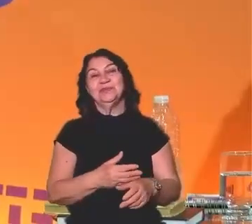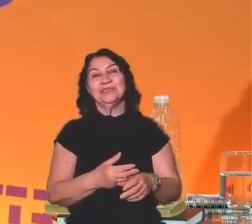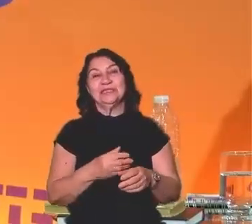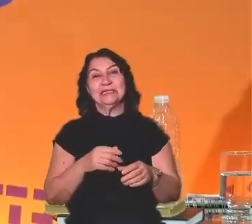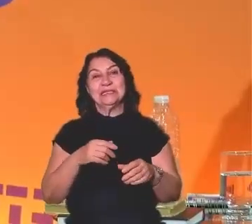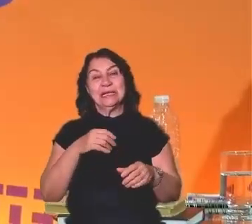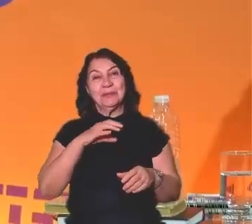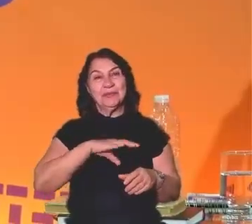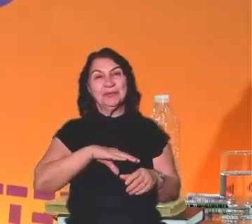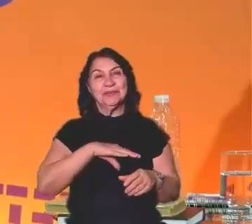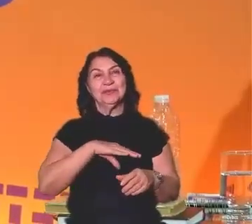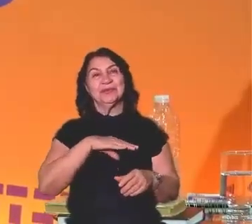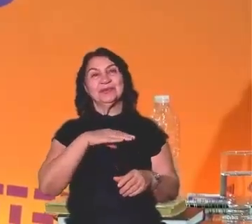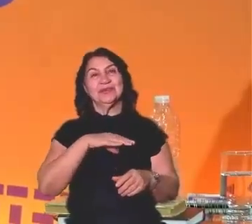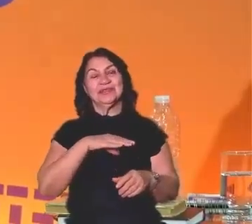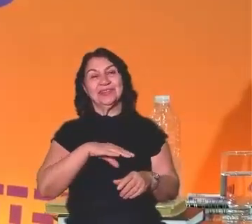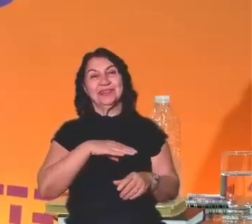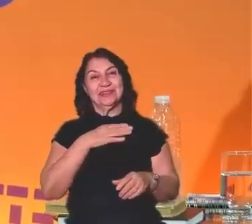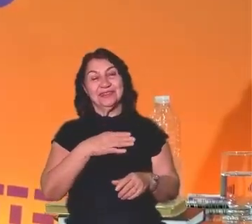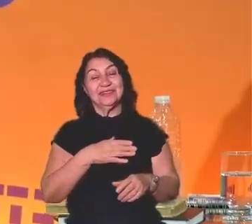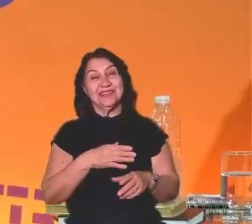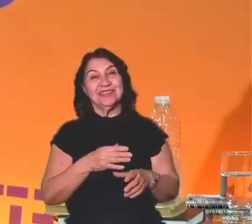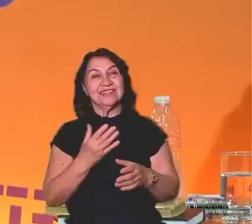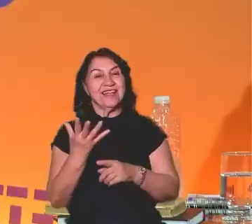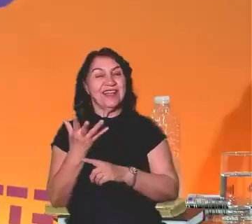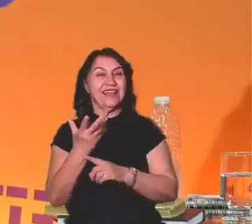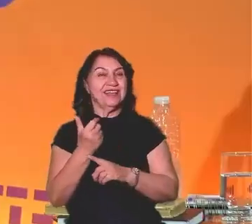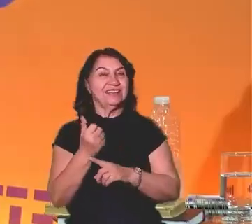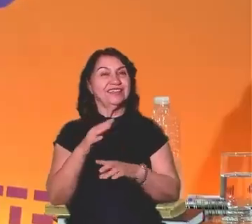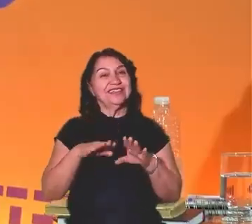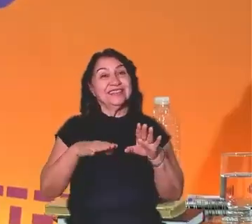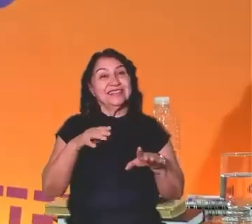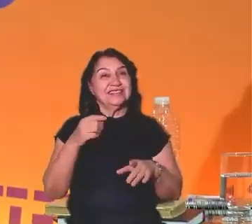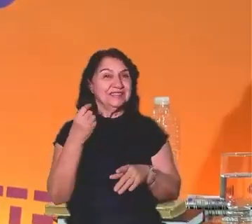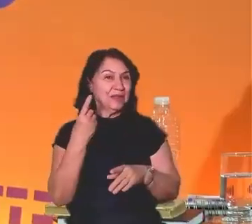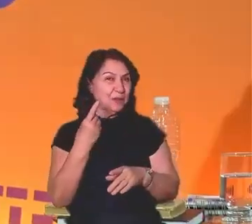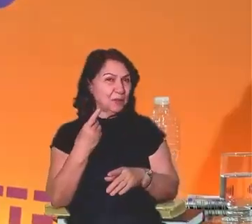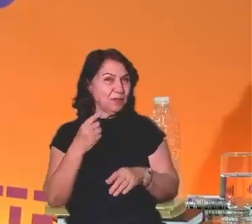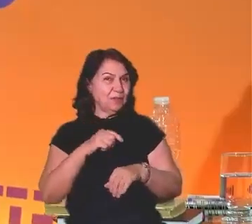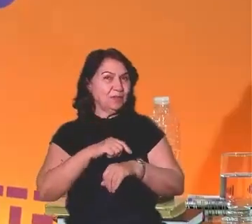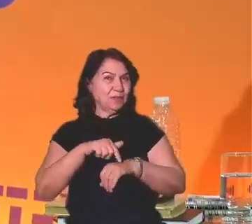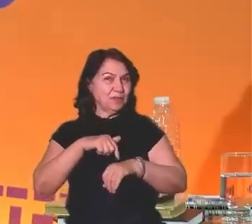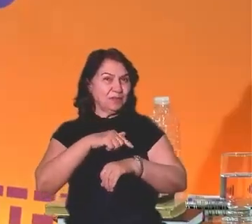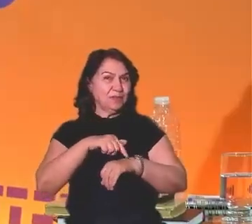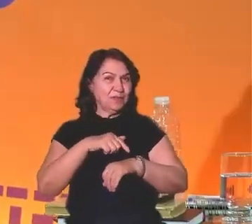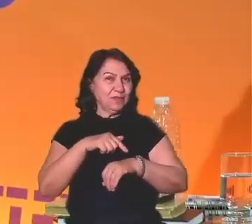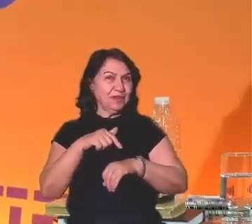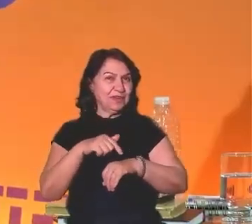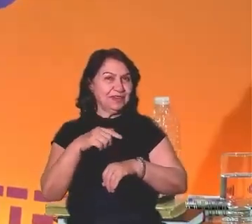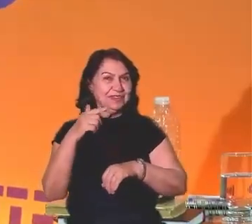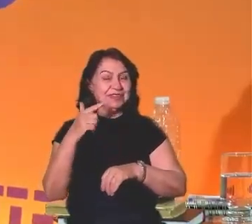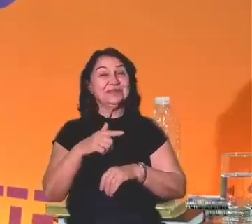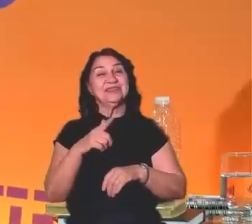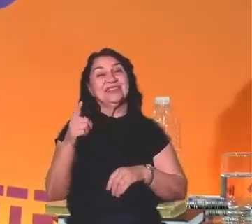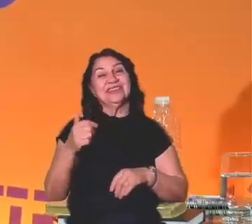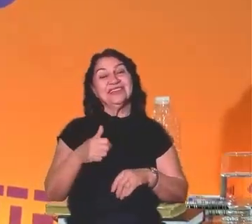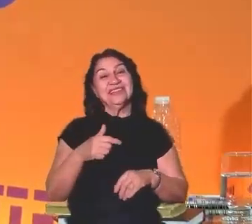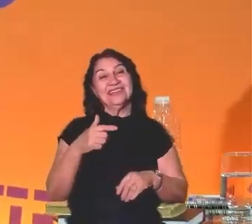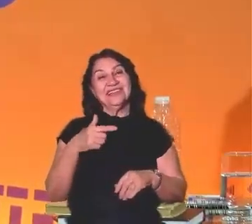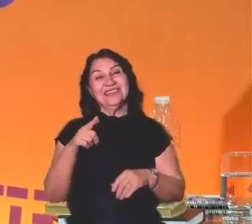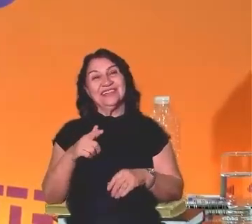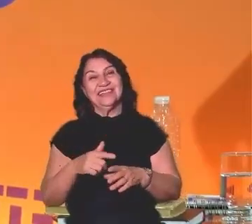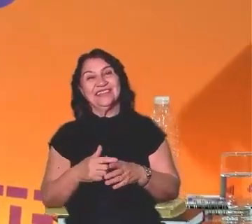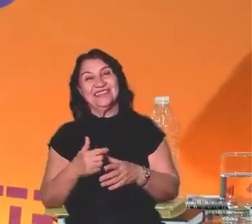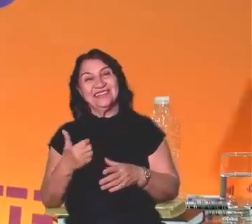língua portuguesa tem 10 horários na escola, a arte, às vezes, tem 1. Né? Lá na nossa são 10, é porque é tempo integral, é por isso. 10